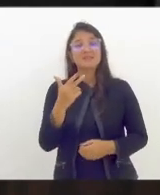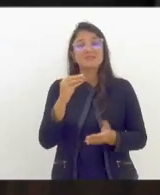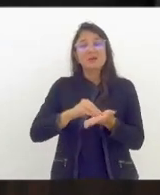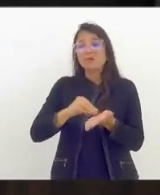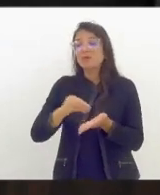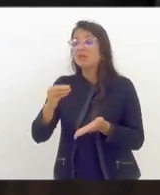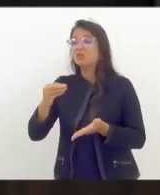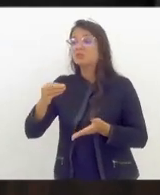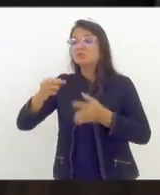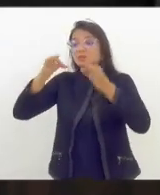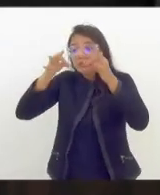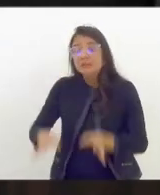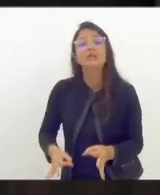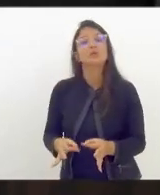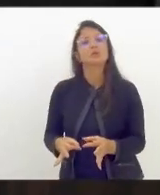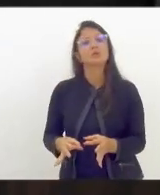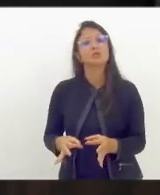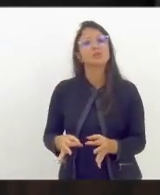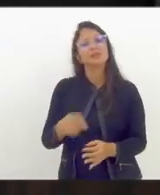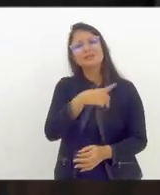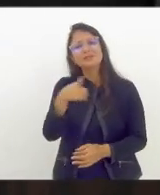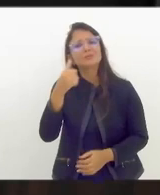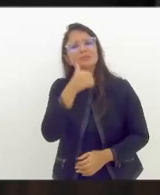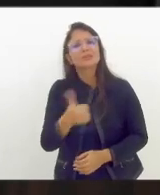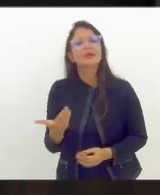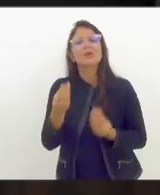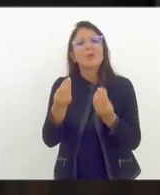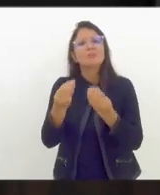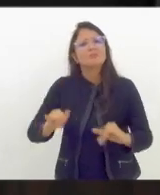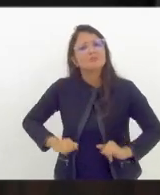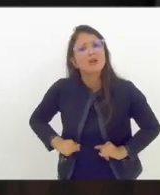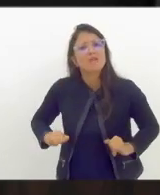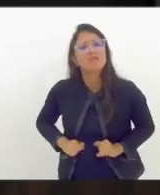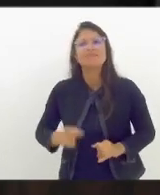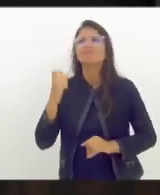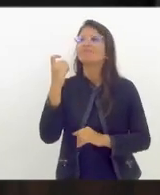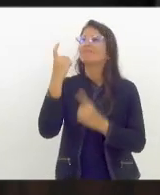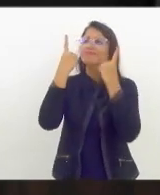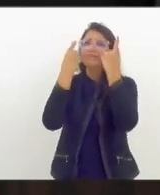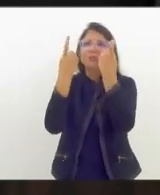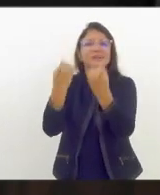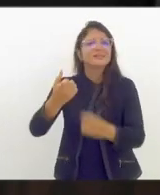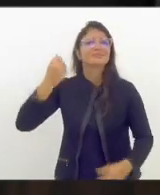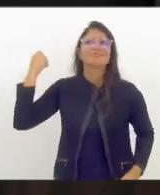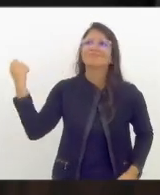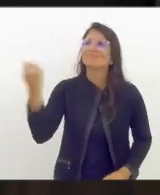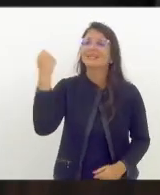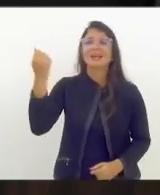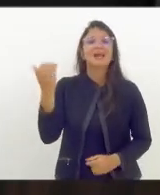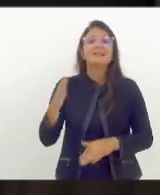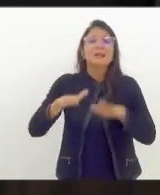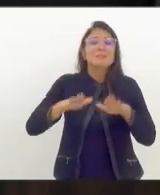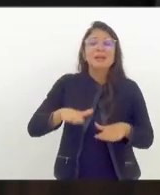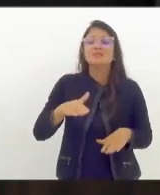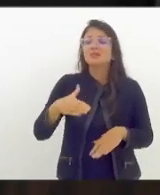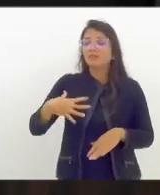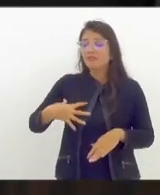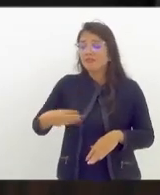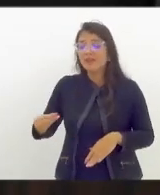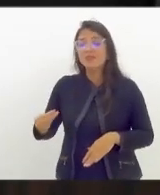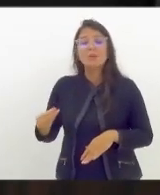justiça para essas mulheres no decorrer de uma violência tão grande que deixa crianças órfãos que deixam